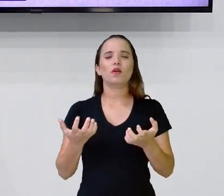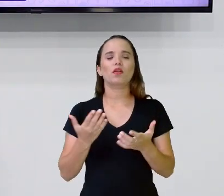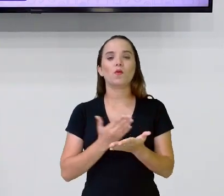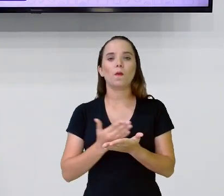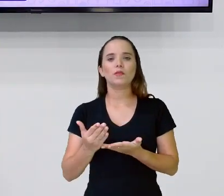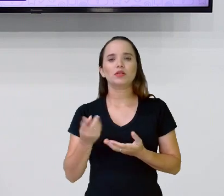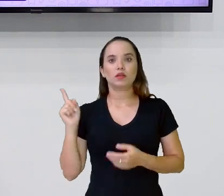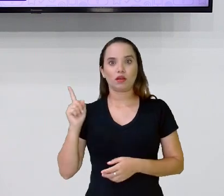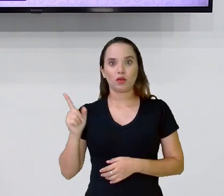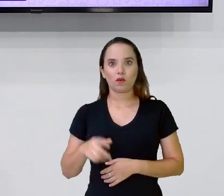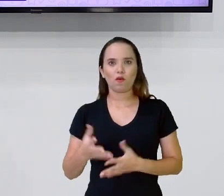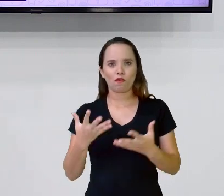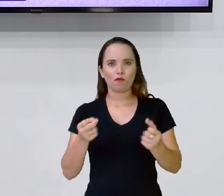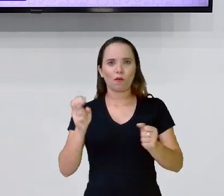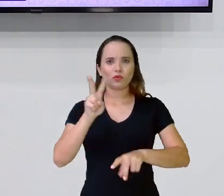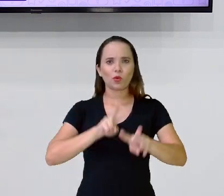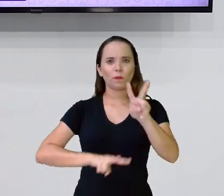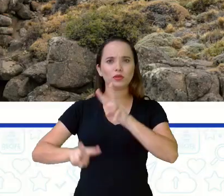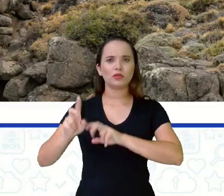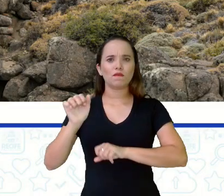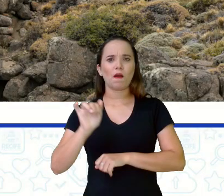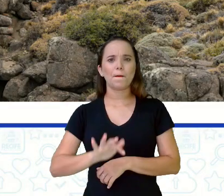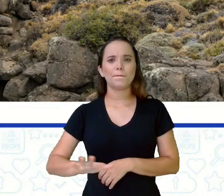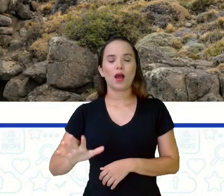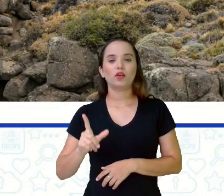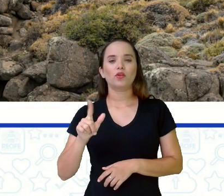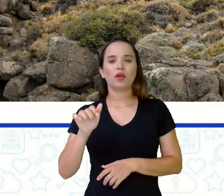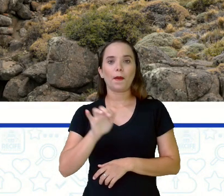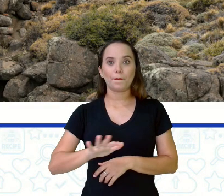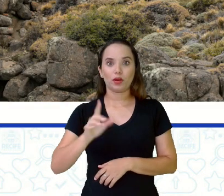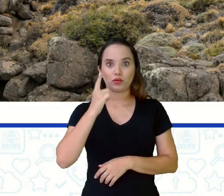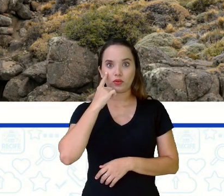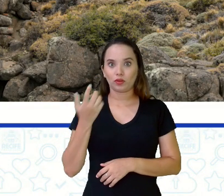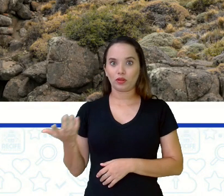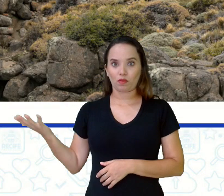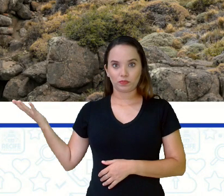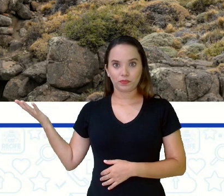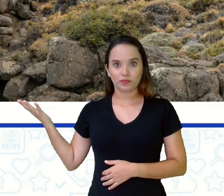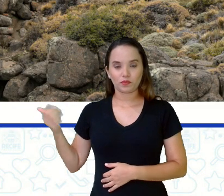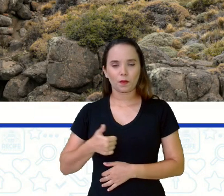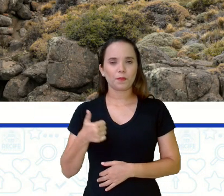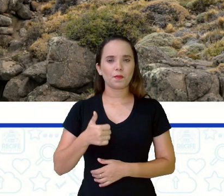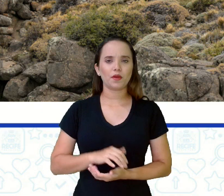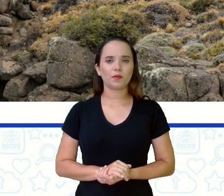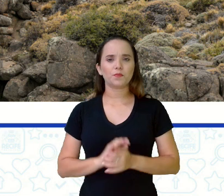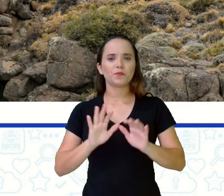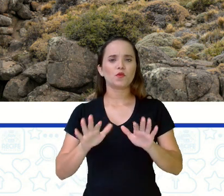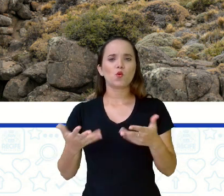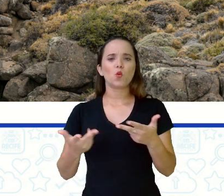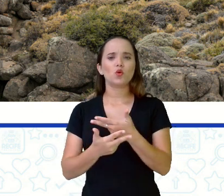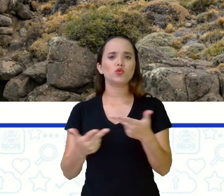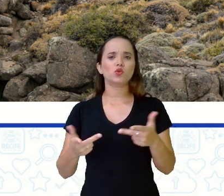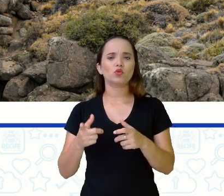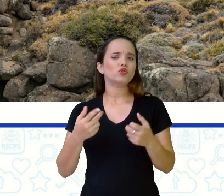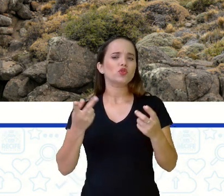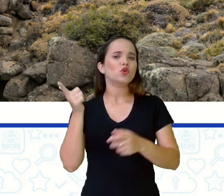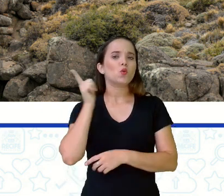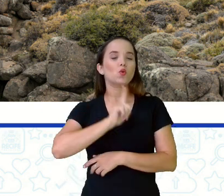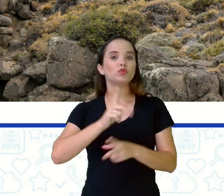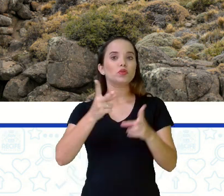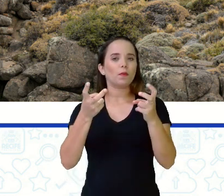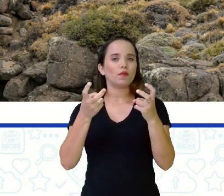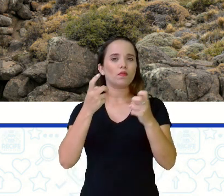vamos observar essa imagem que a gente tem no nosso primeiro slide. Então, que elementos a gente consegue observar aí? Então, a